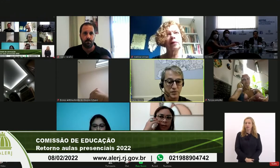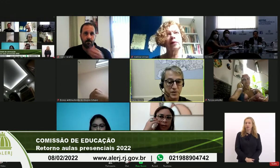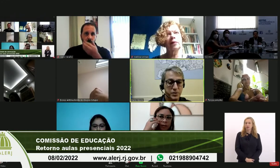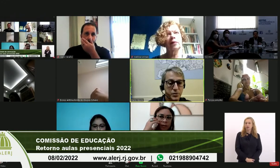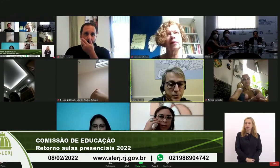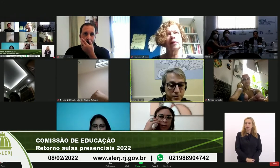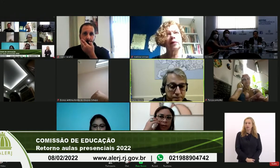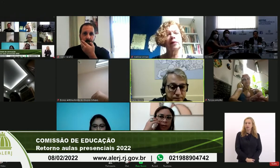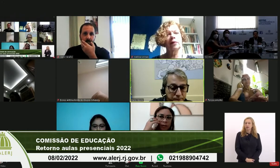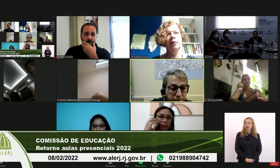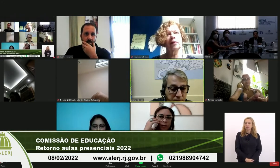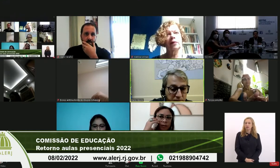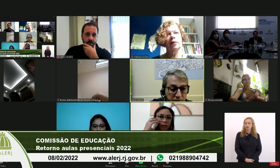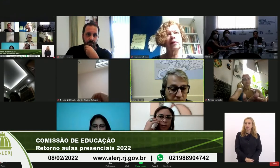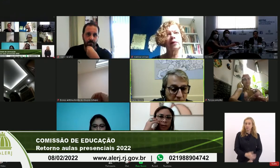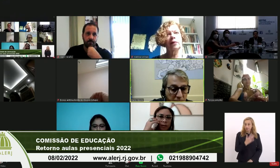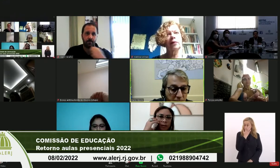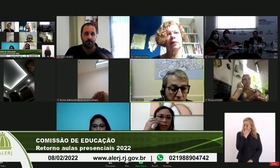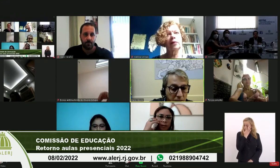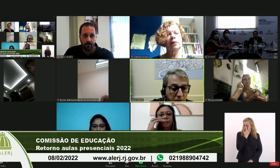Acho que eu fiz um...